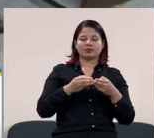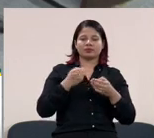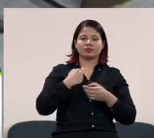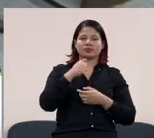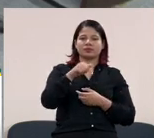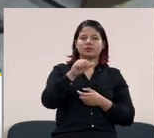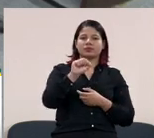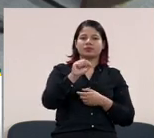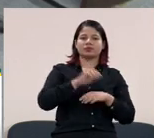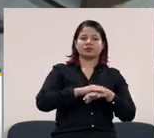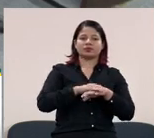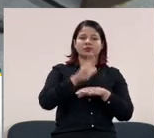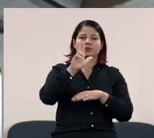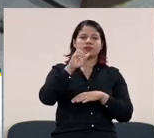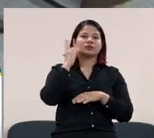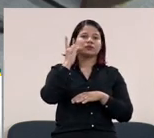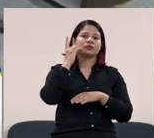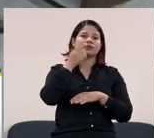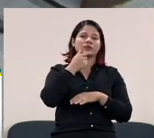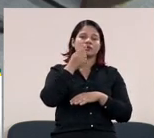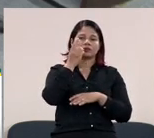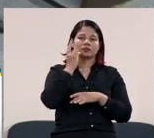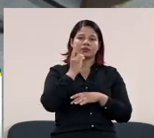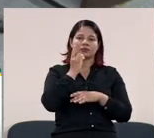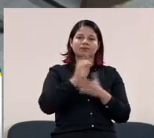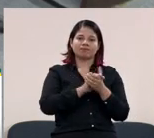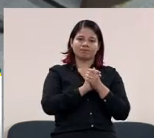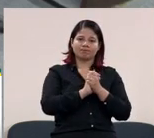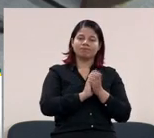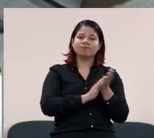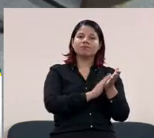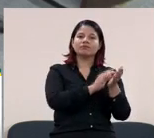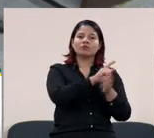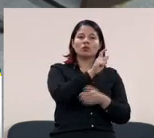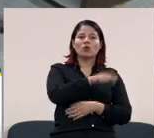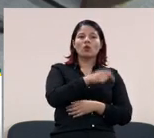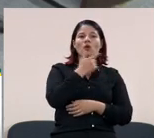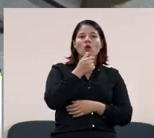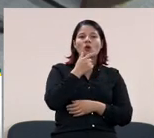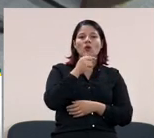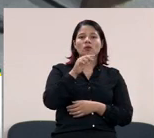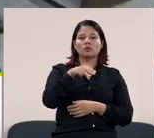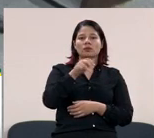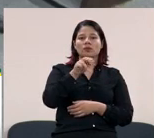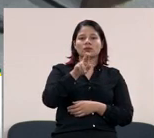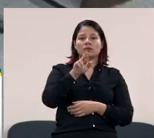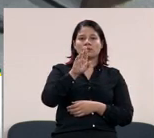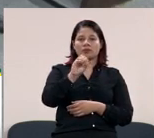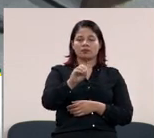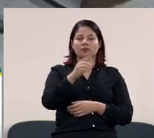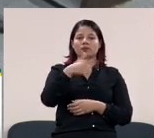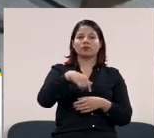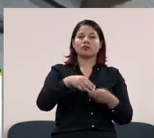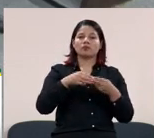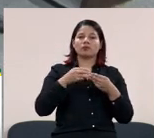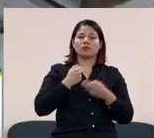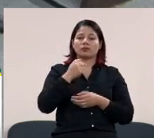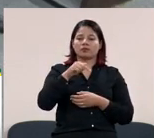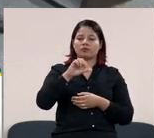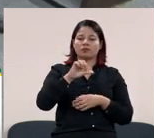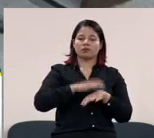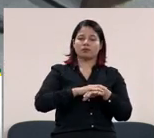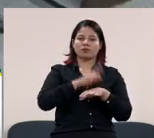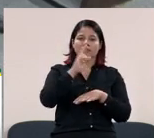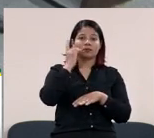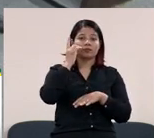78/19, de autoria do deputado Diogo Cine, moção de aplauso ao senhor Mauro Queiroz Cardoso. Moção 079, de autoria do deputado Diogo Cine, moção